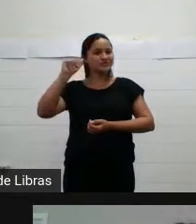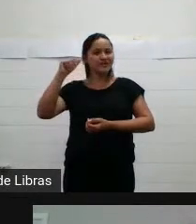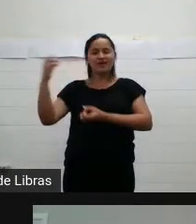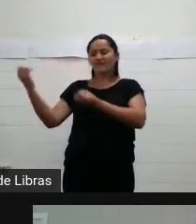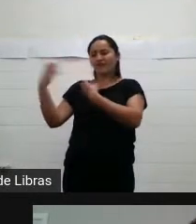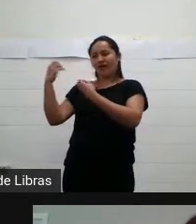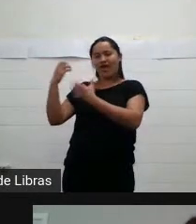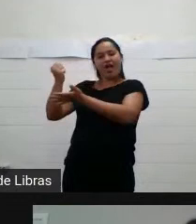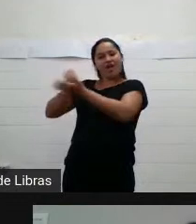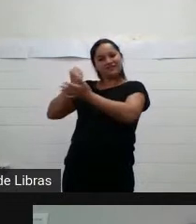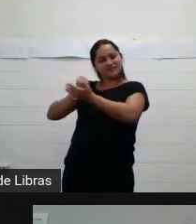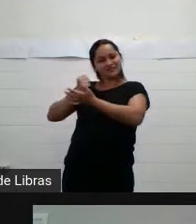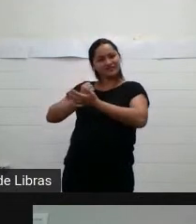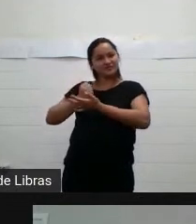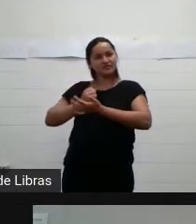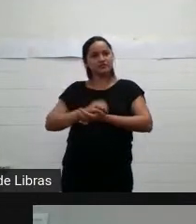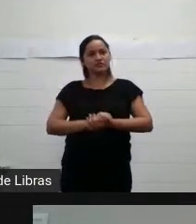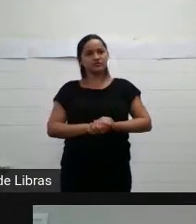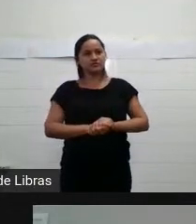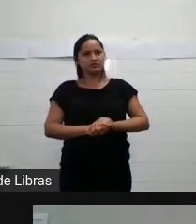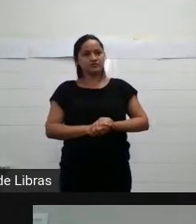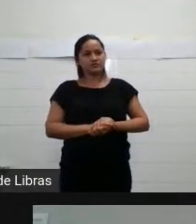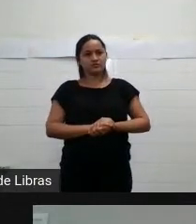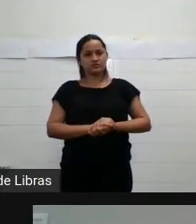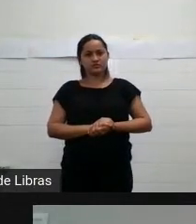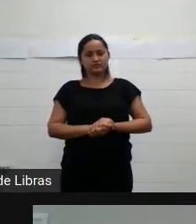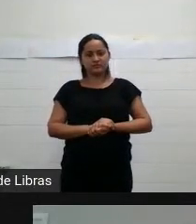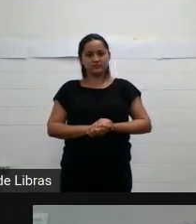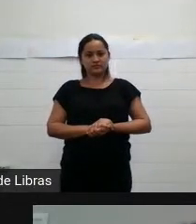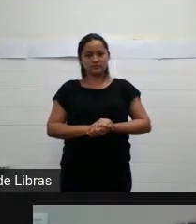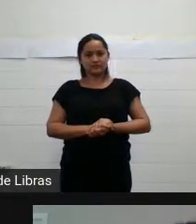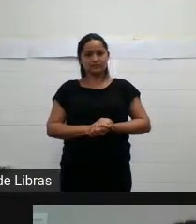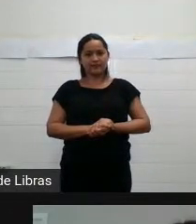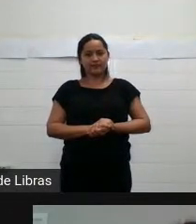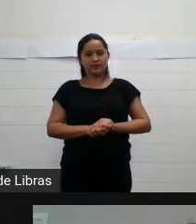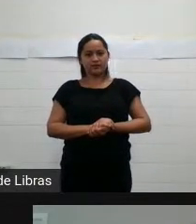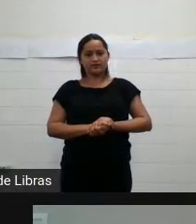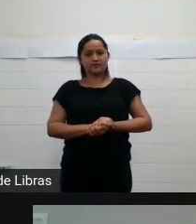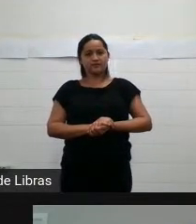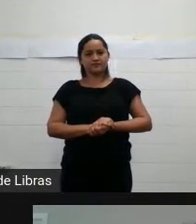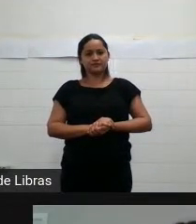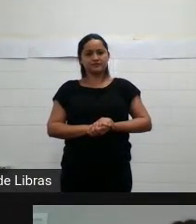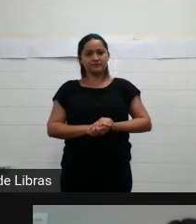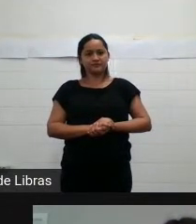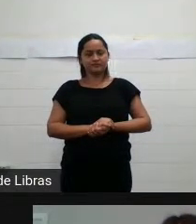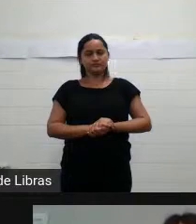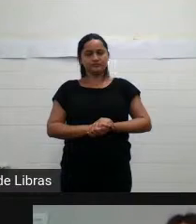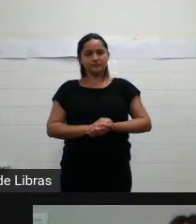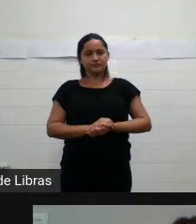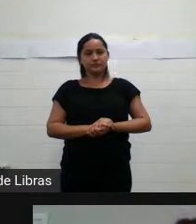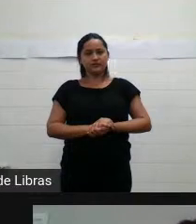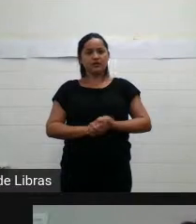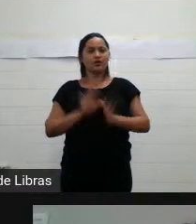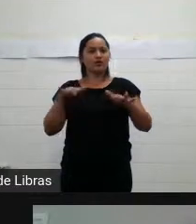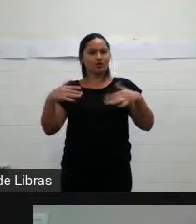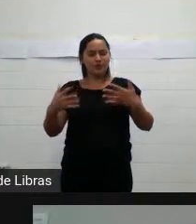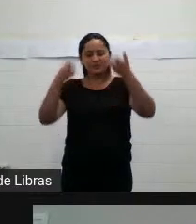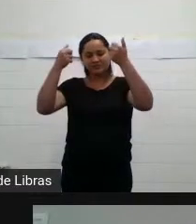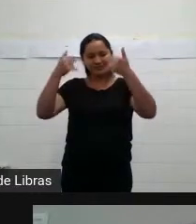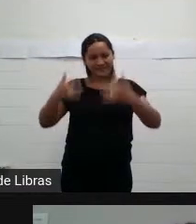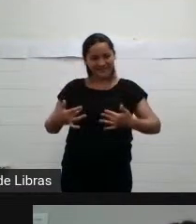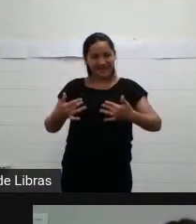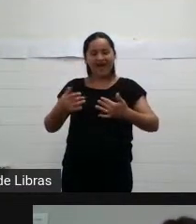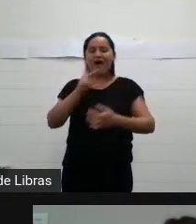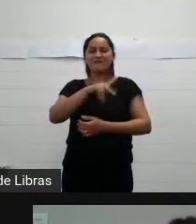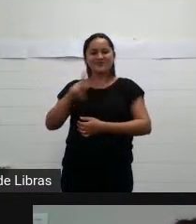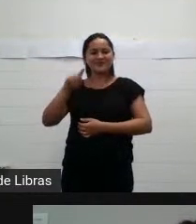Ieda? Boa tarde, professor Rodrigo. Boa tarde a todas e a todos. Como disse, fui orientada da professora